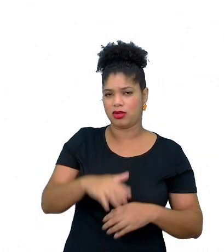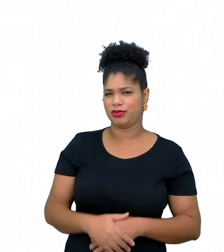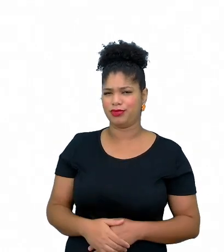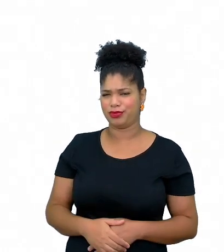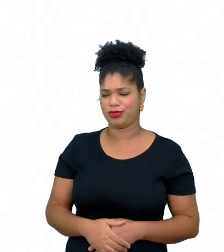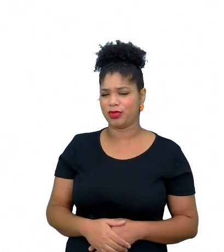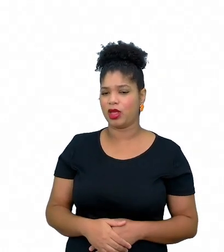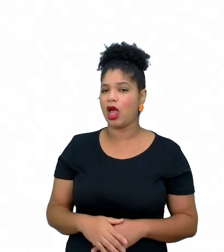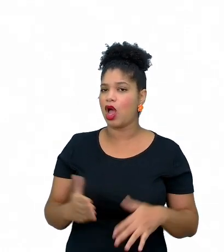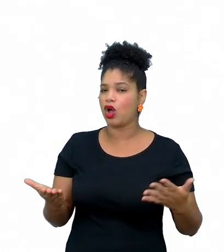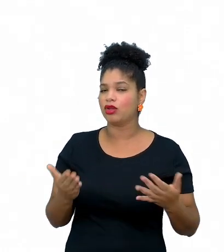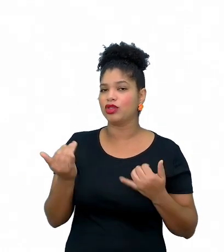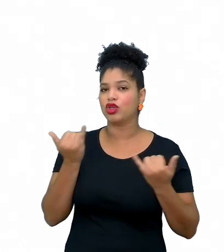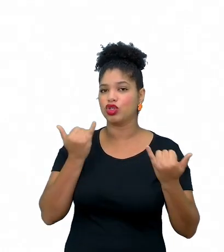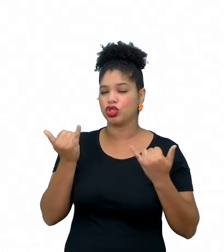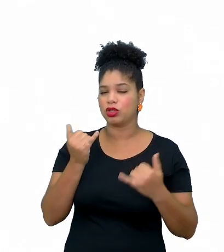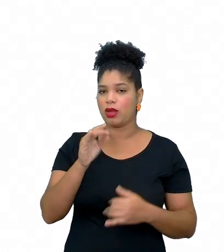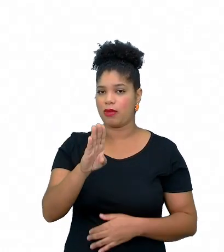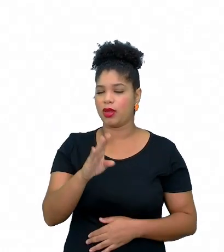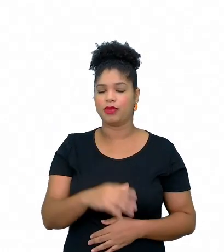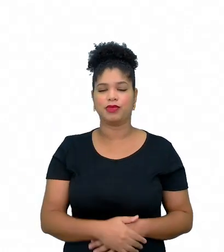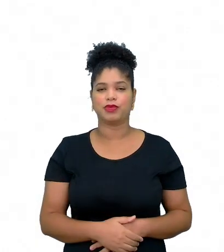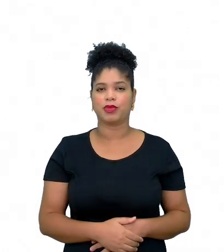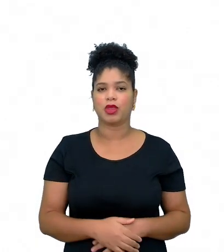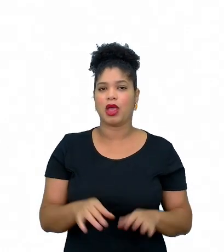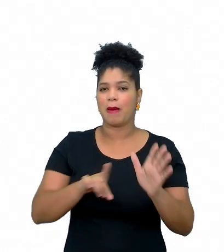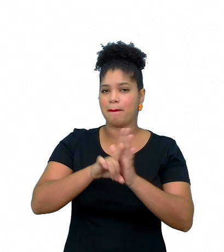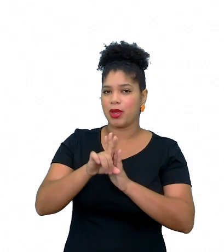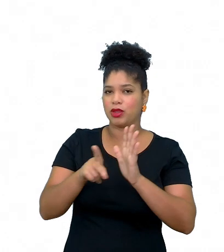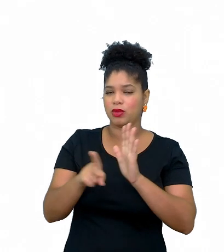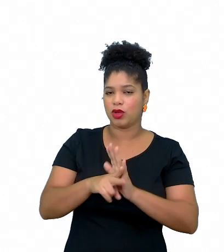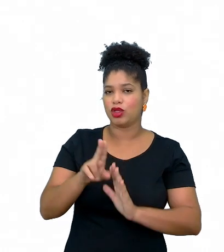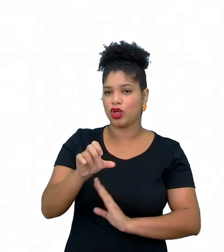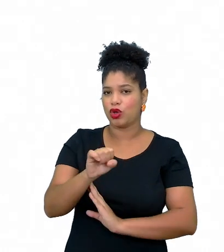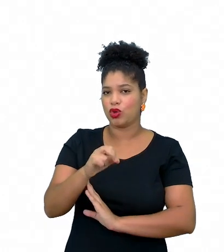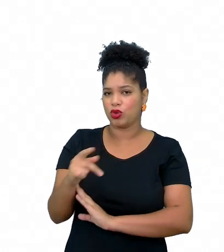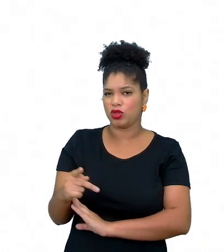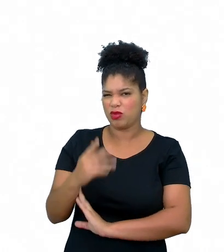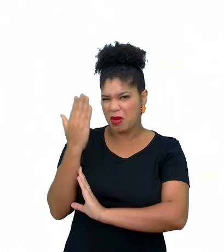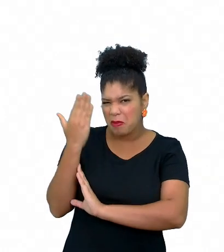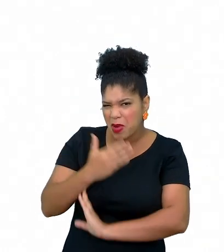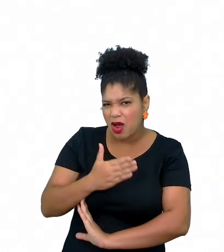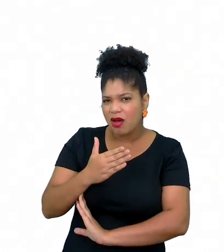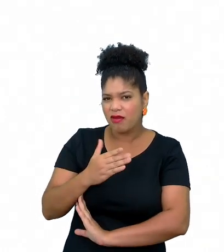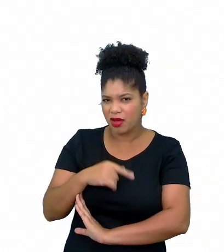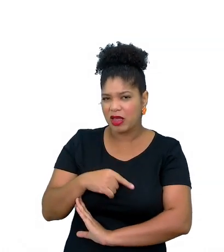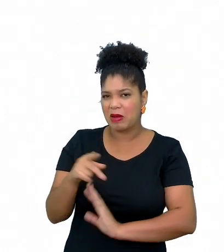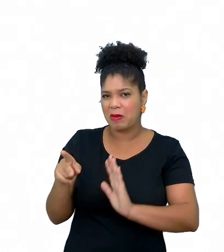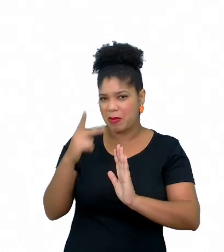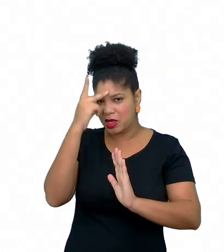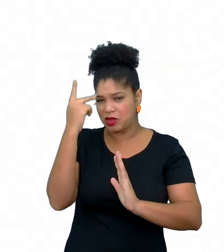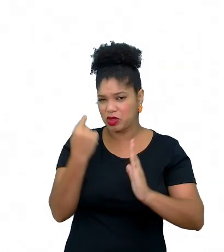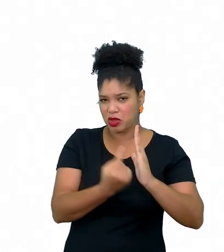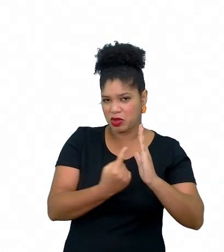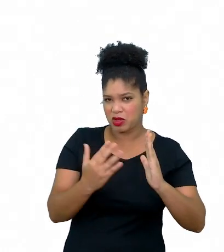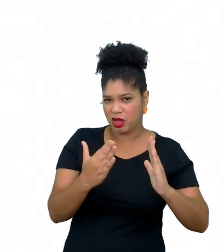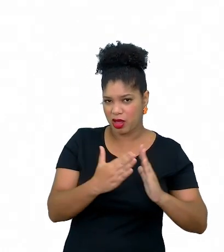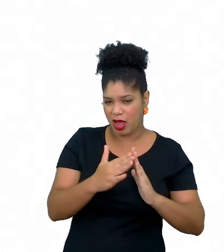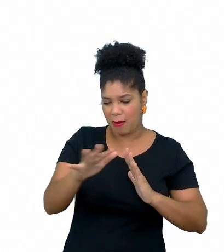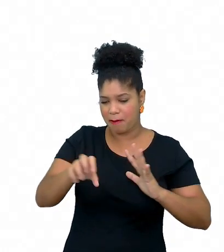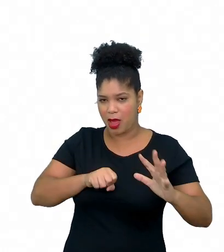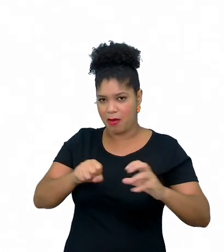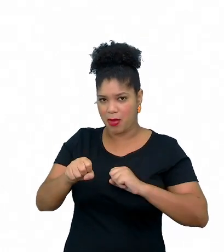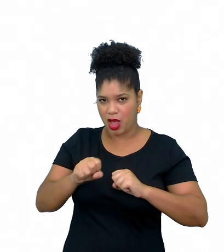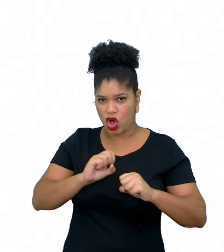não prova que pessoas em confinamento são mais vulneráveis à Covid-19. Então, o que nós temos?